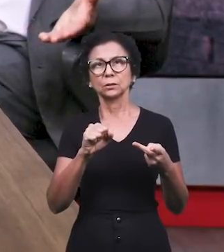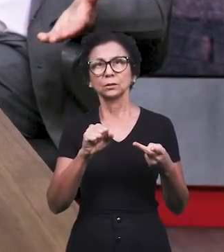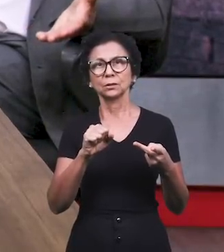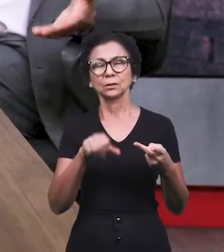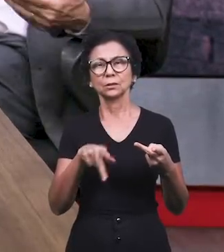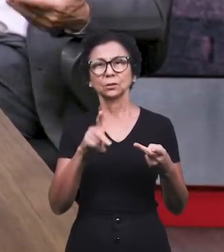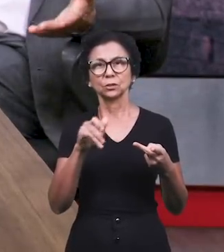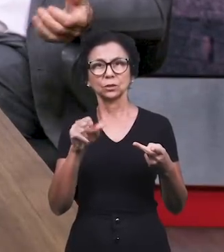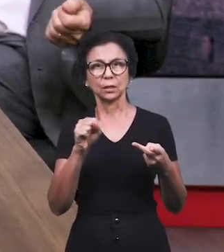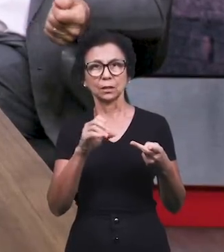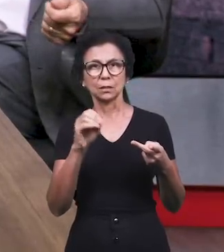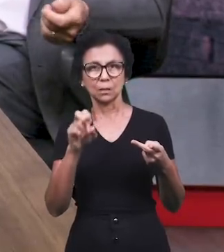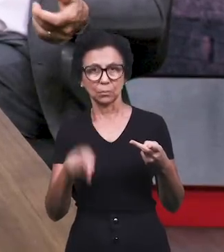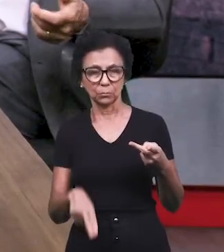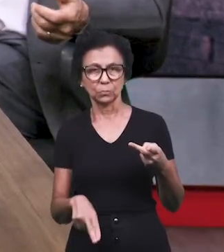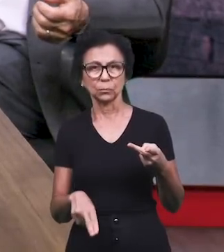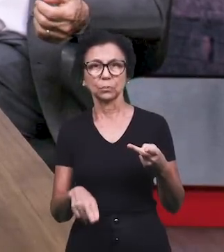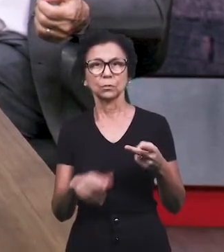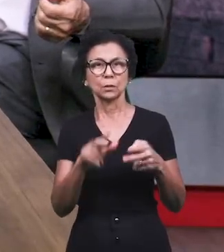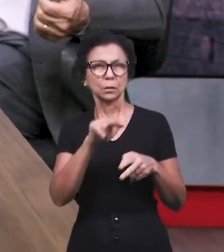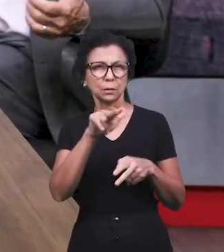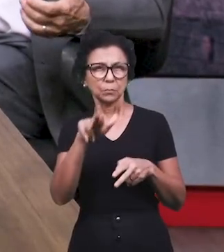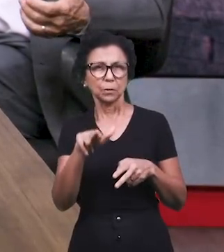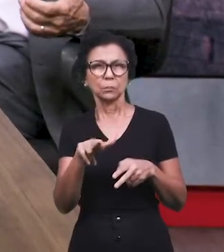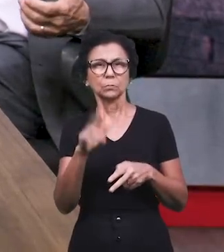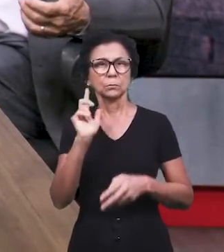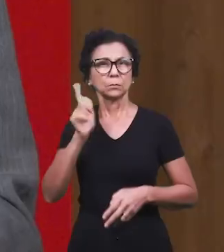outro, né? Um mais... Mas